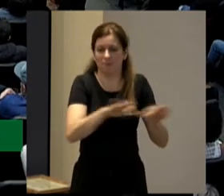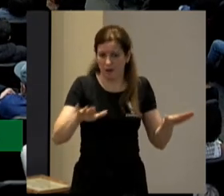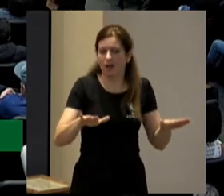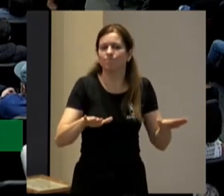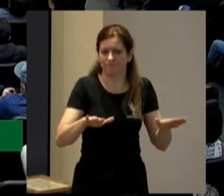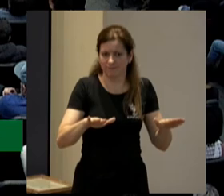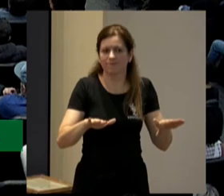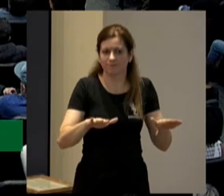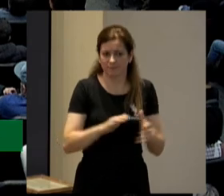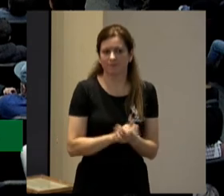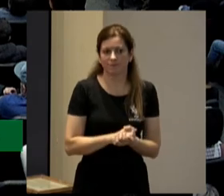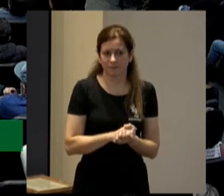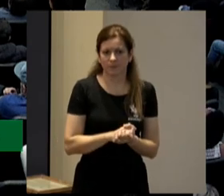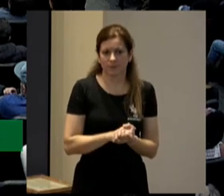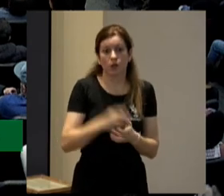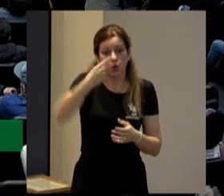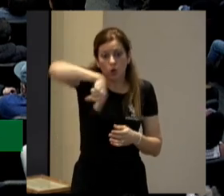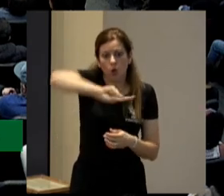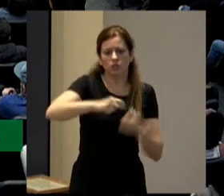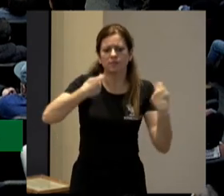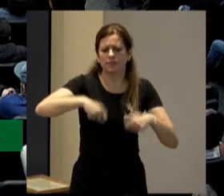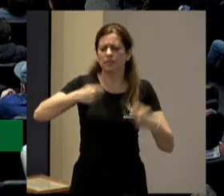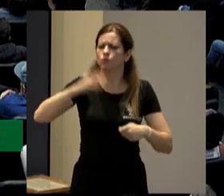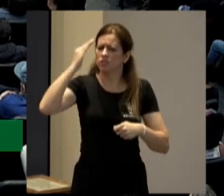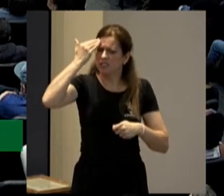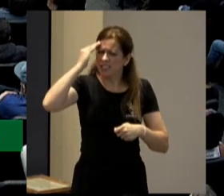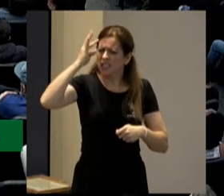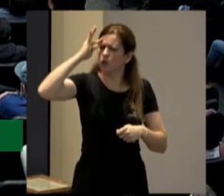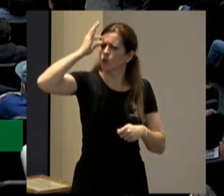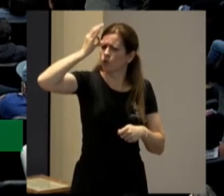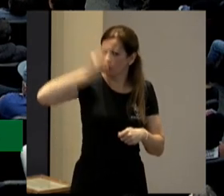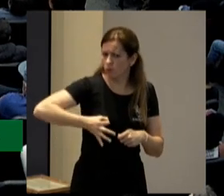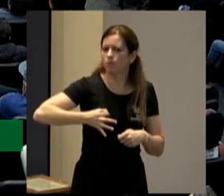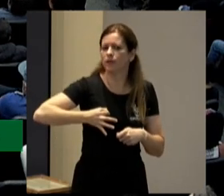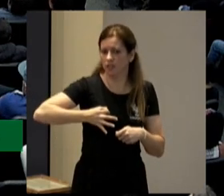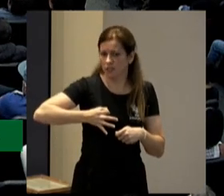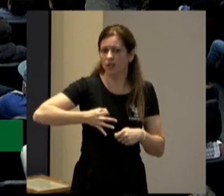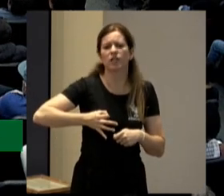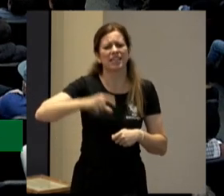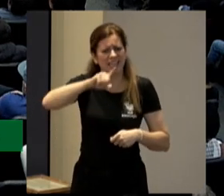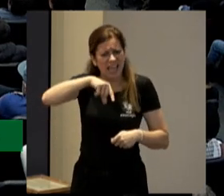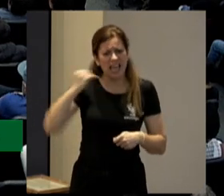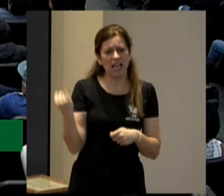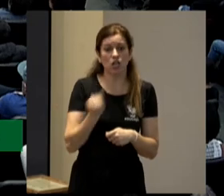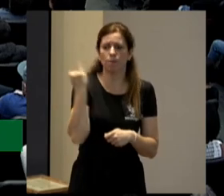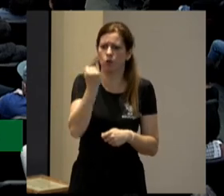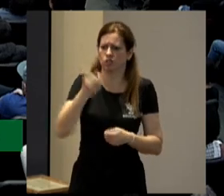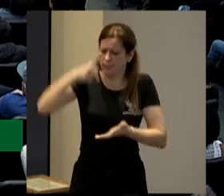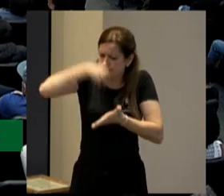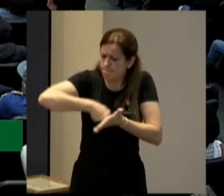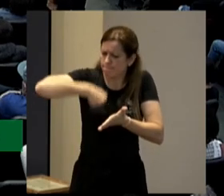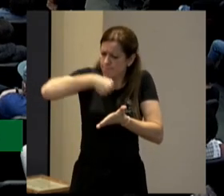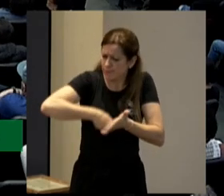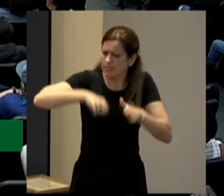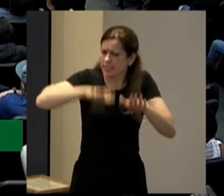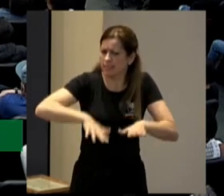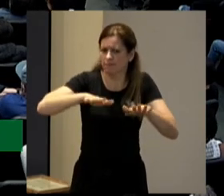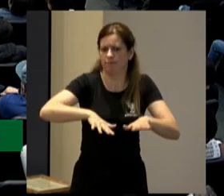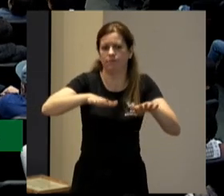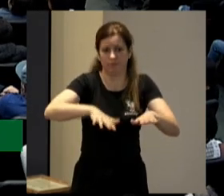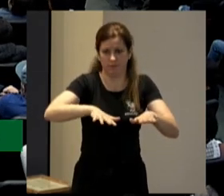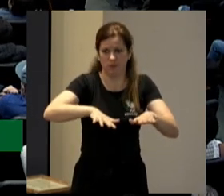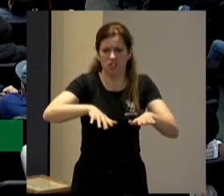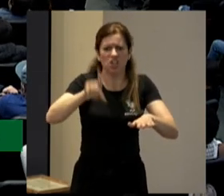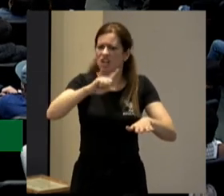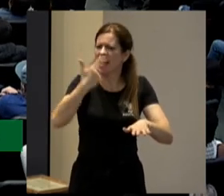que a gente compreenda que é parte fundamental, fundamental nessa luta. Não tem quem